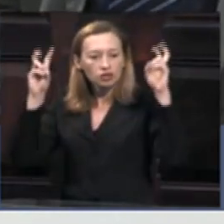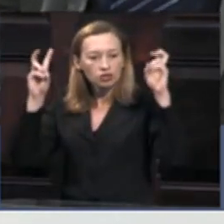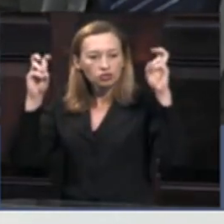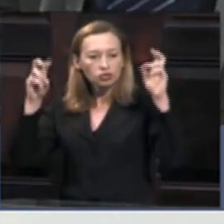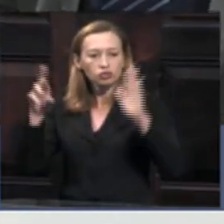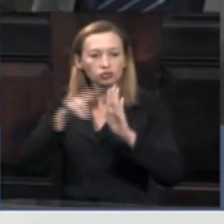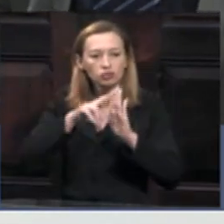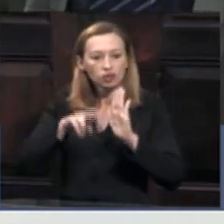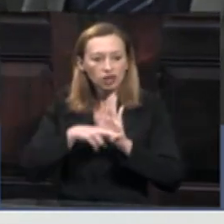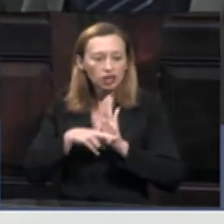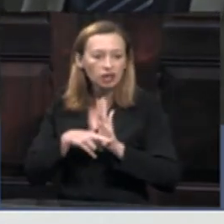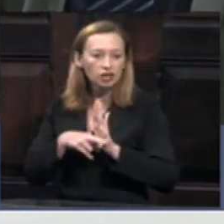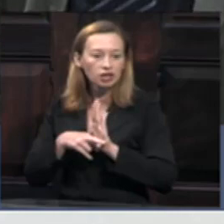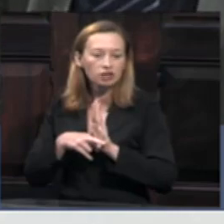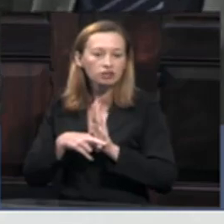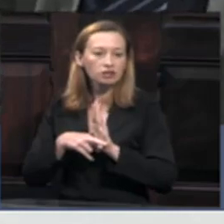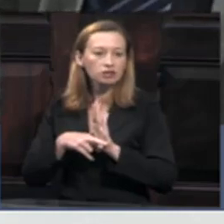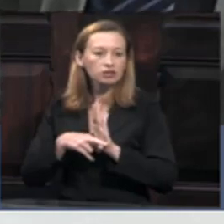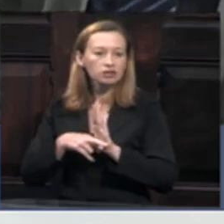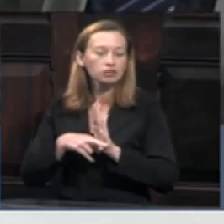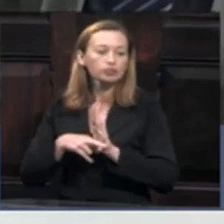regime e não adicional.